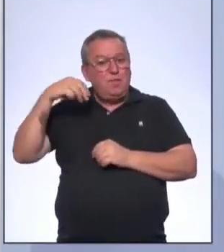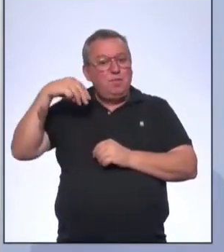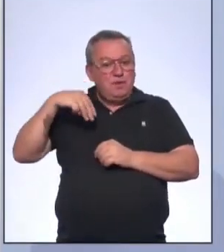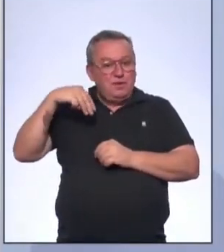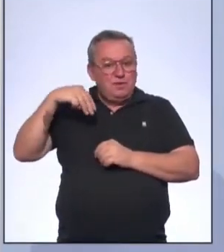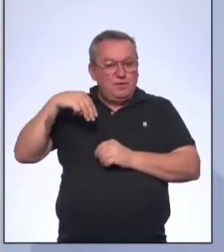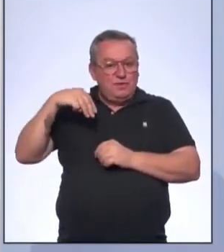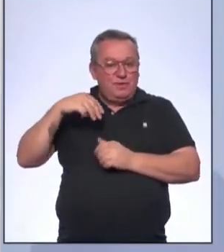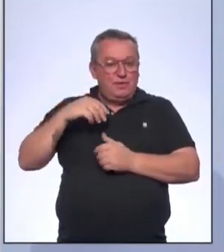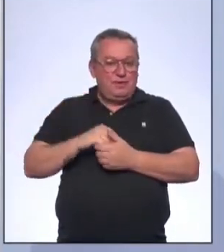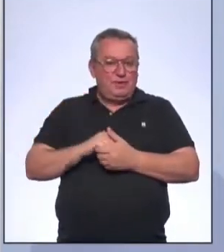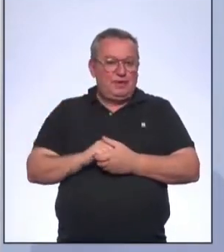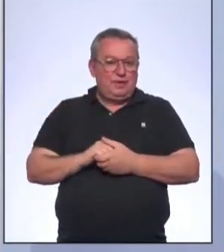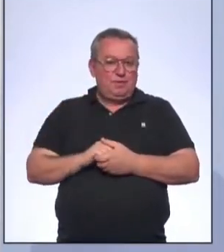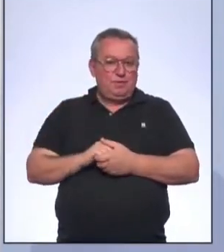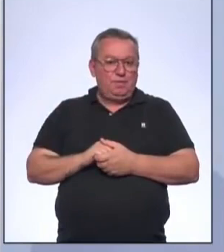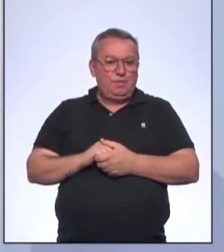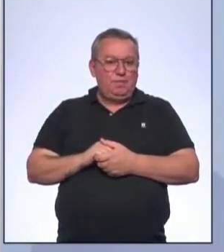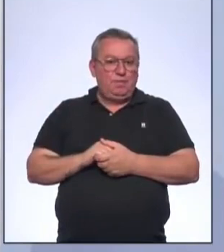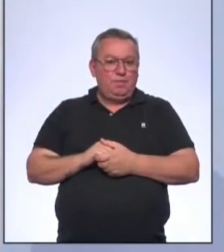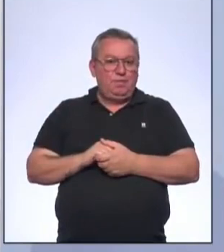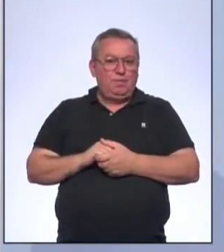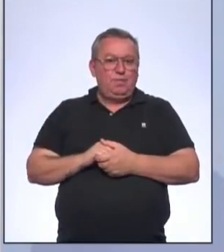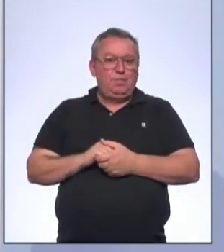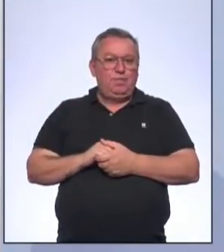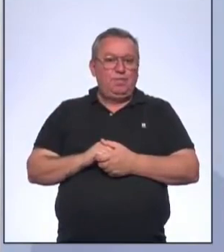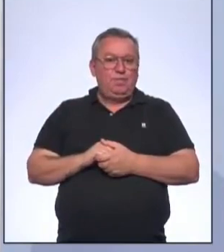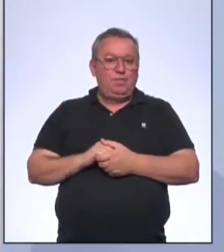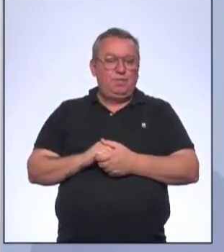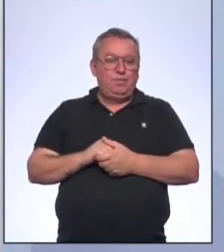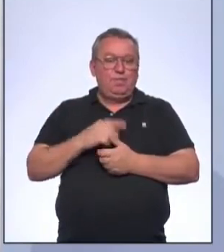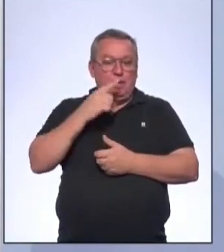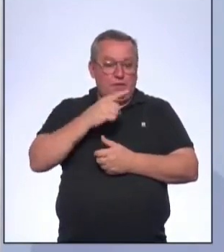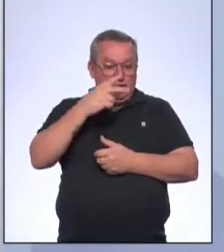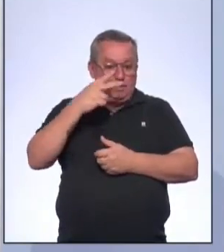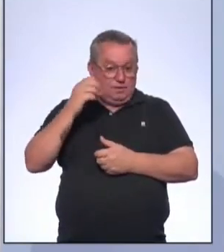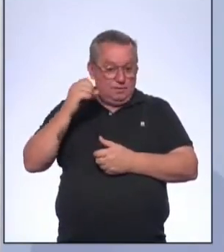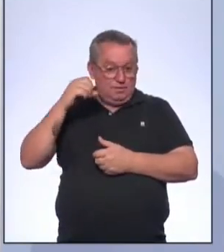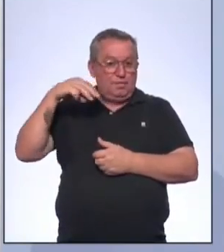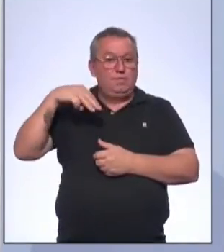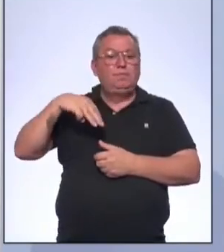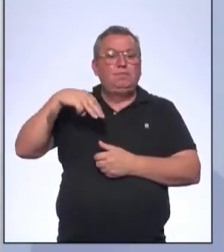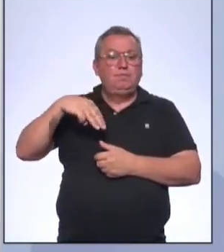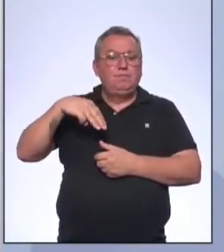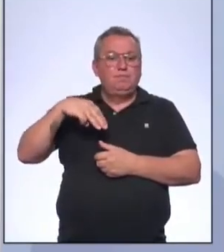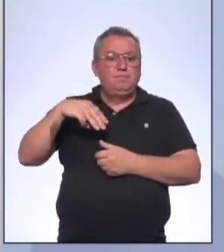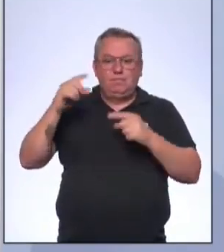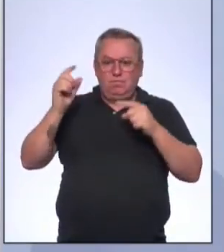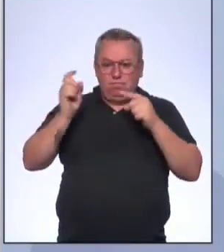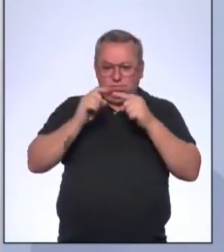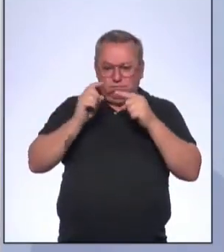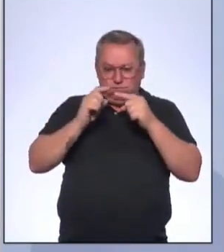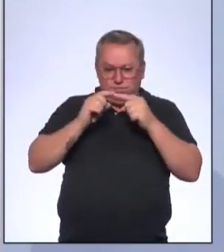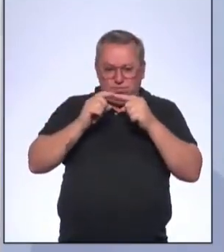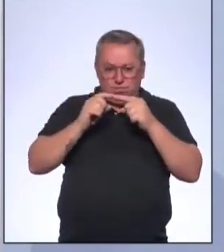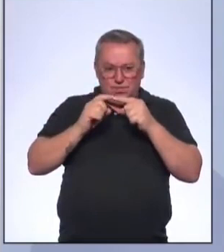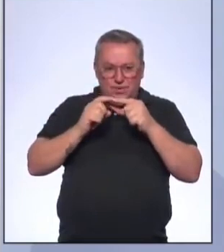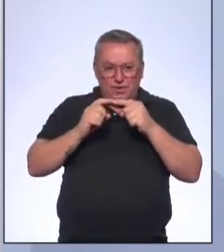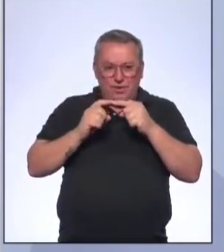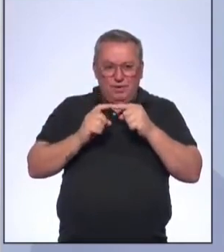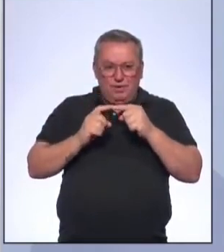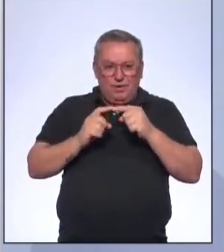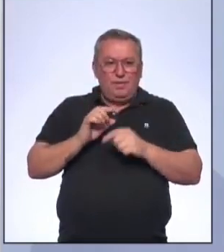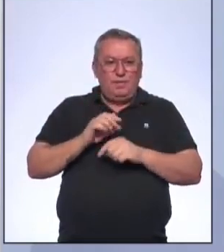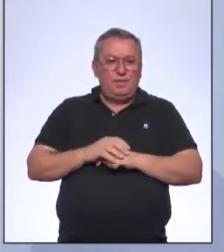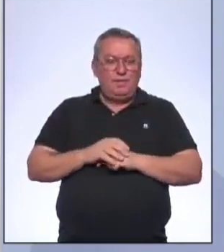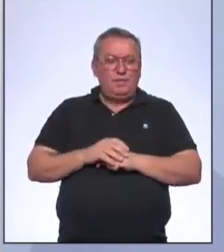dobro de 60, 120. Portanto, teremos 120 minutos. Bateu, né? 2 horas e